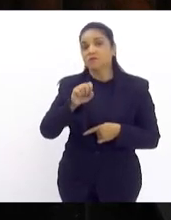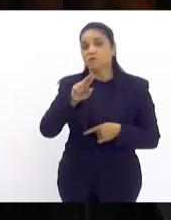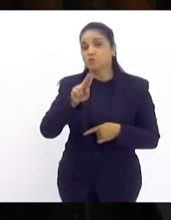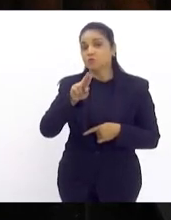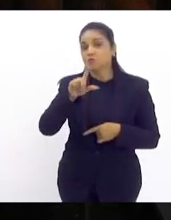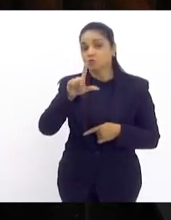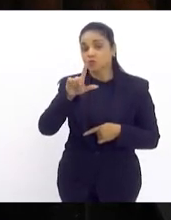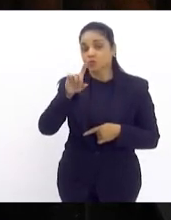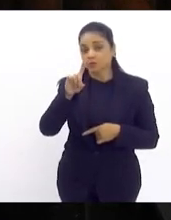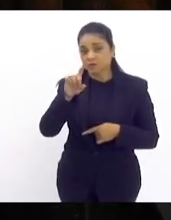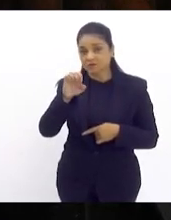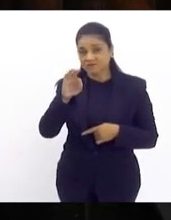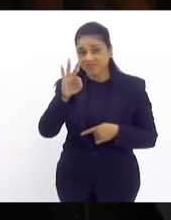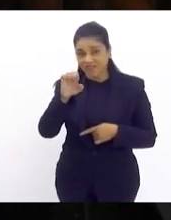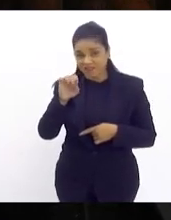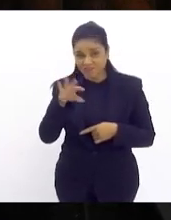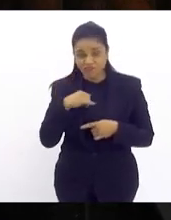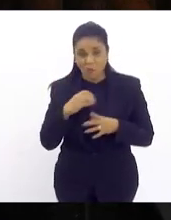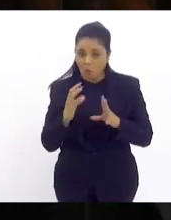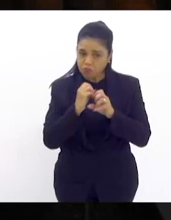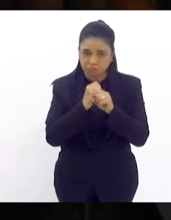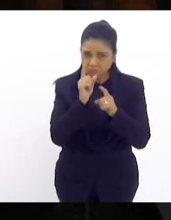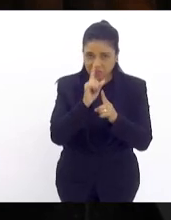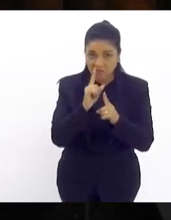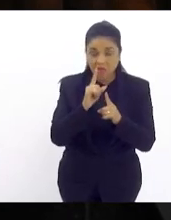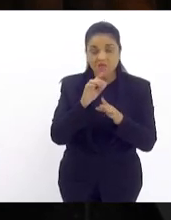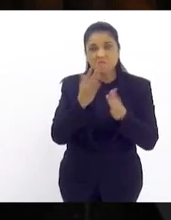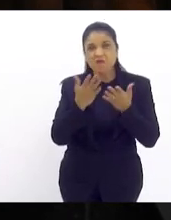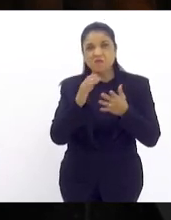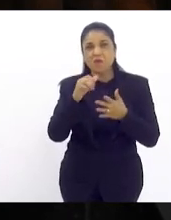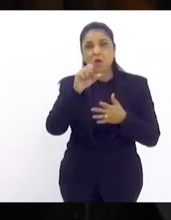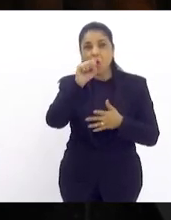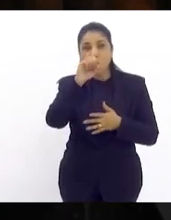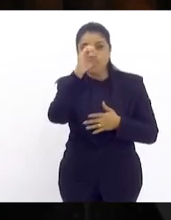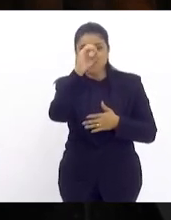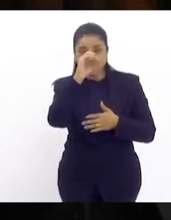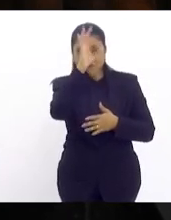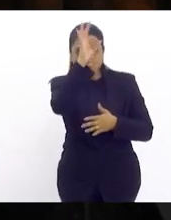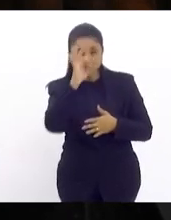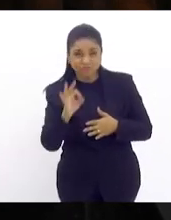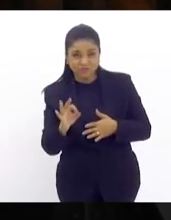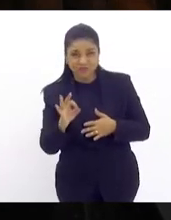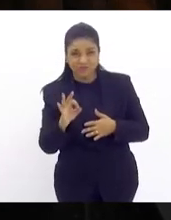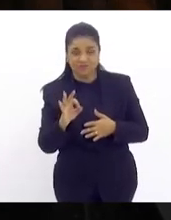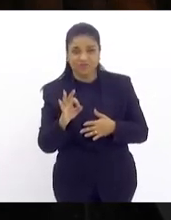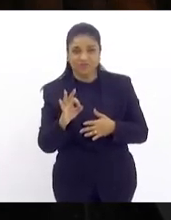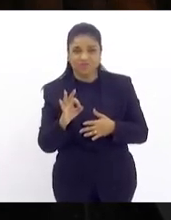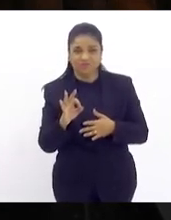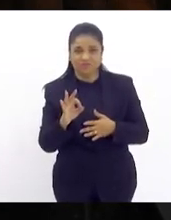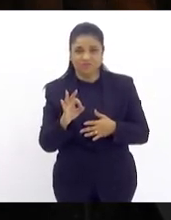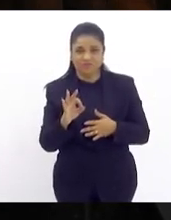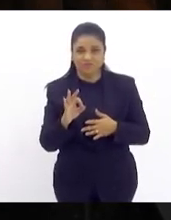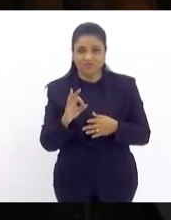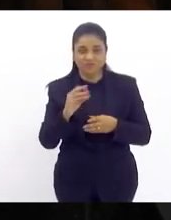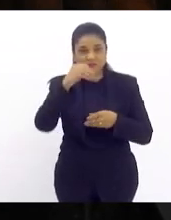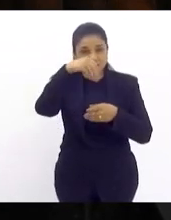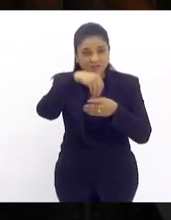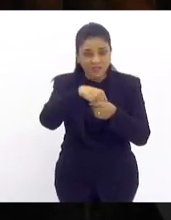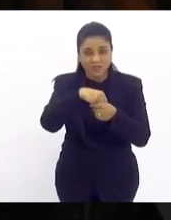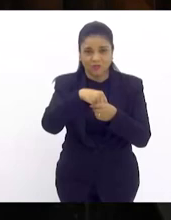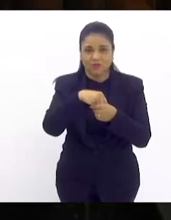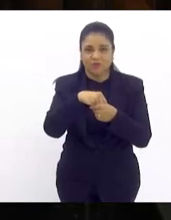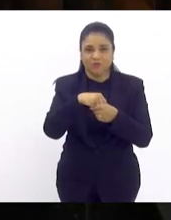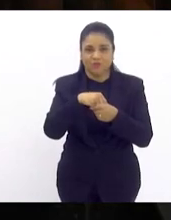quase 80% do produto interno brasileiro espírito santo